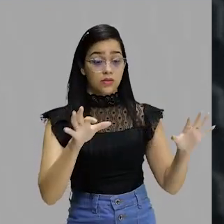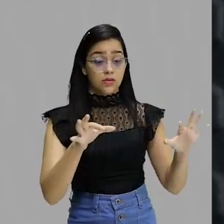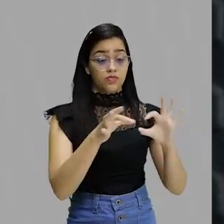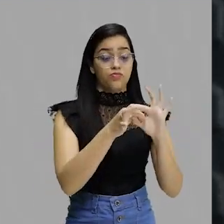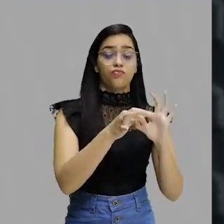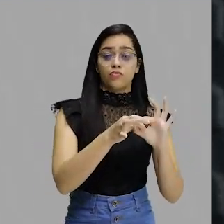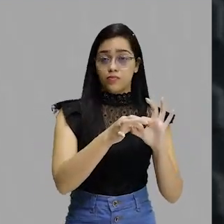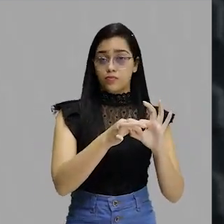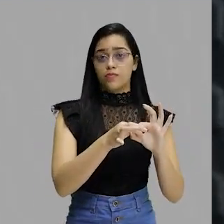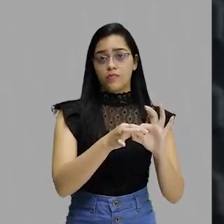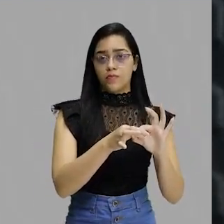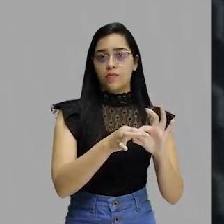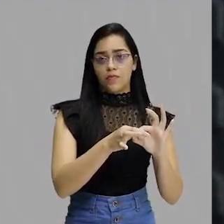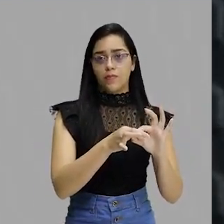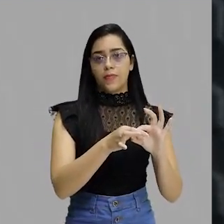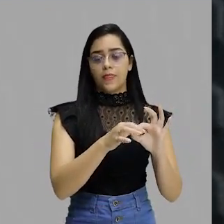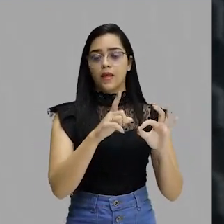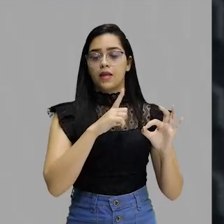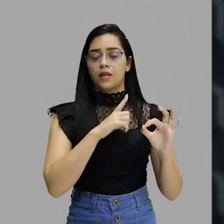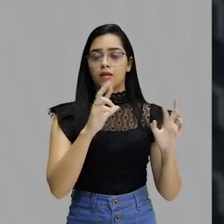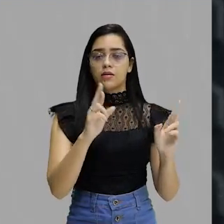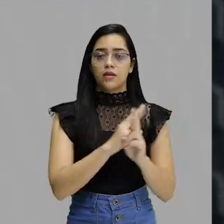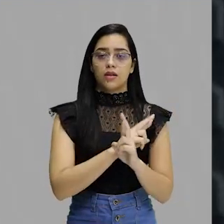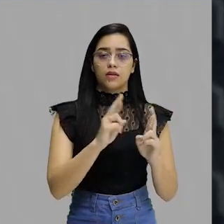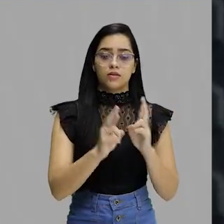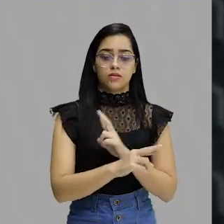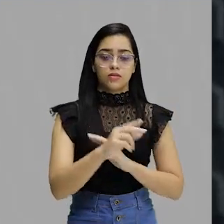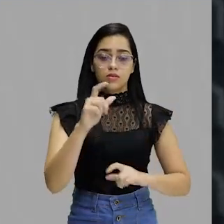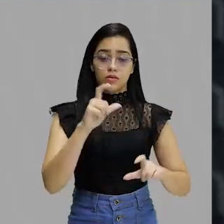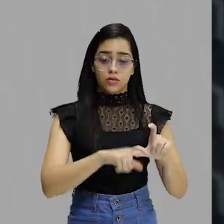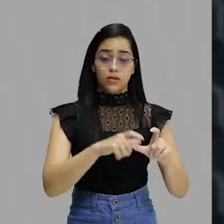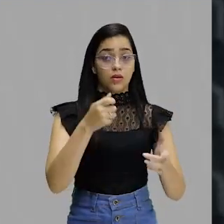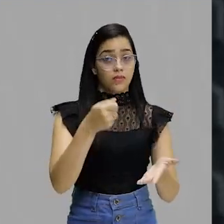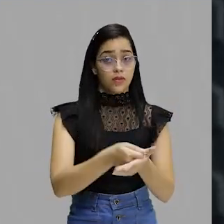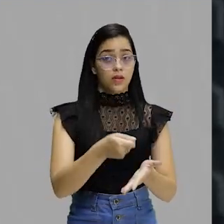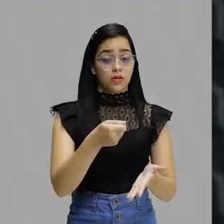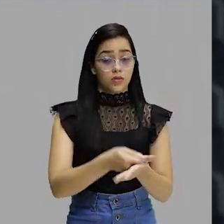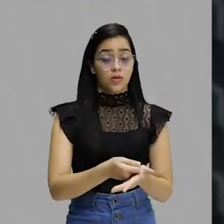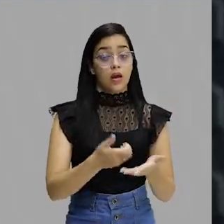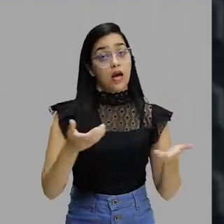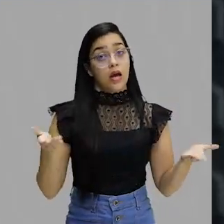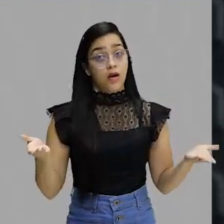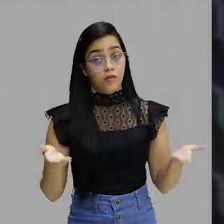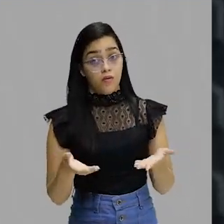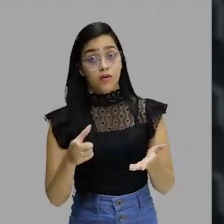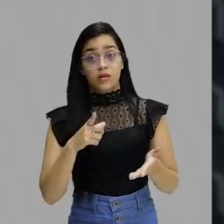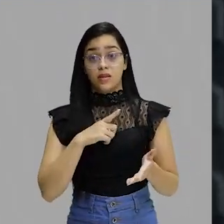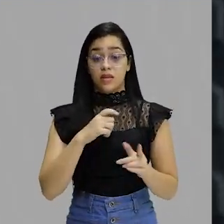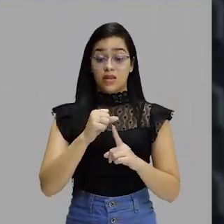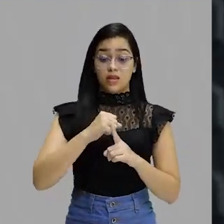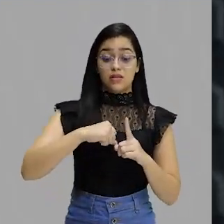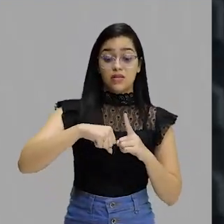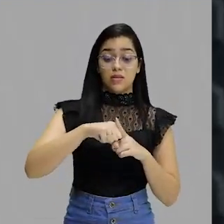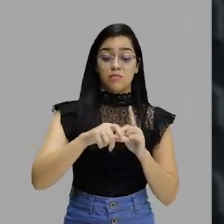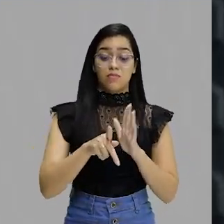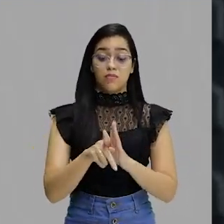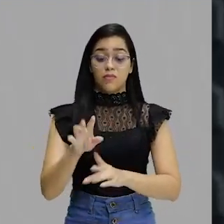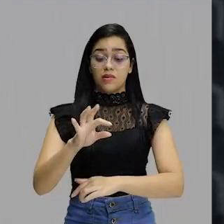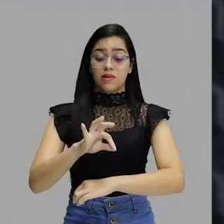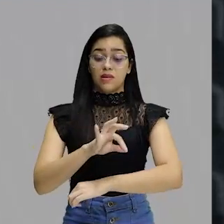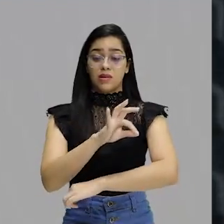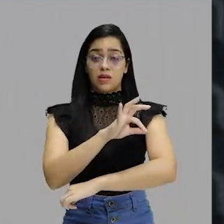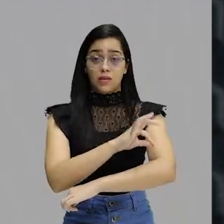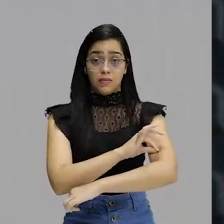o outro, né? Essa relação de dependência ela é obrigatória. No caso da sociedade, no caso das